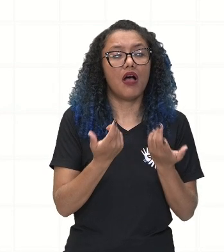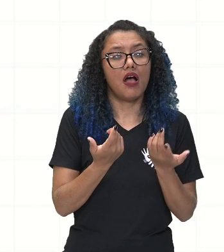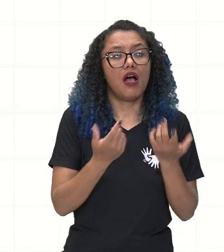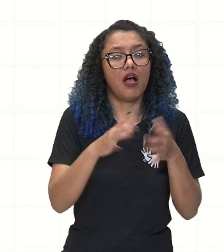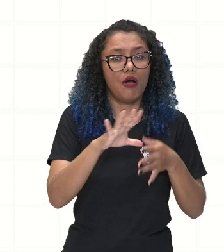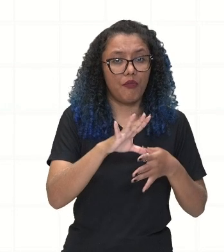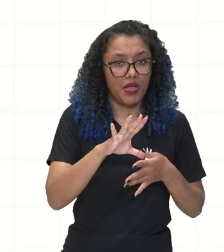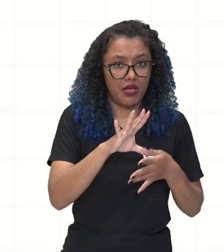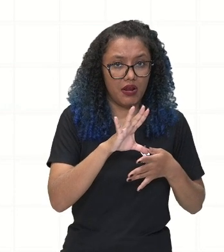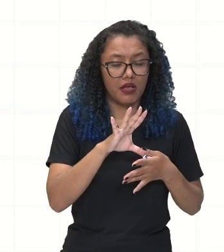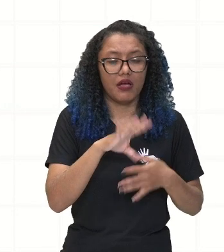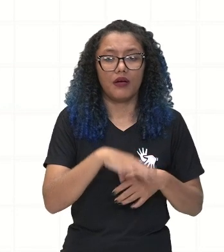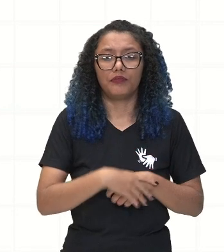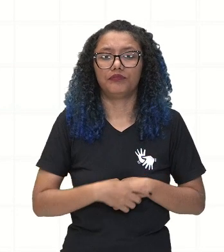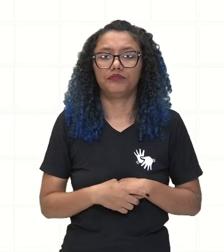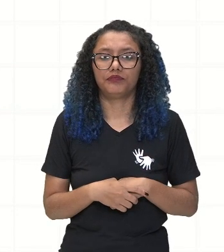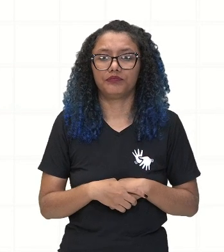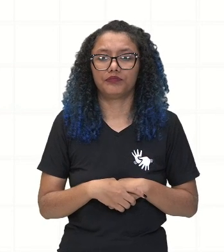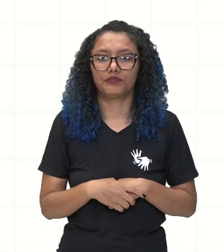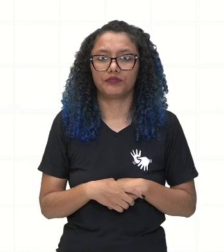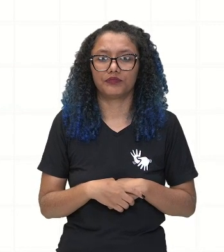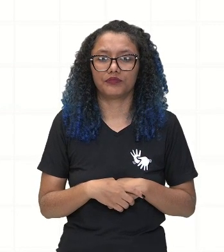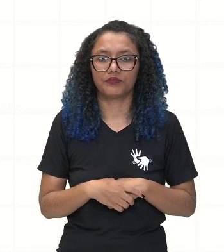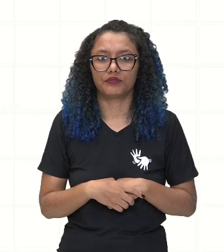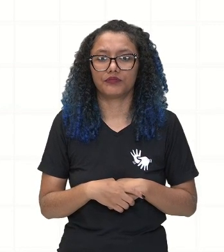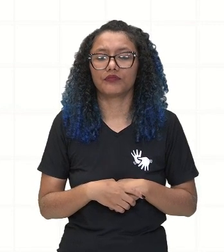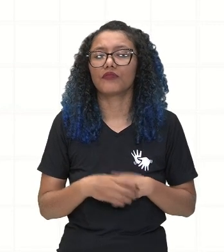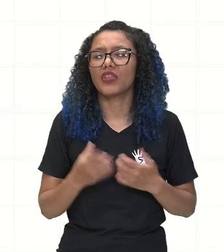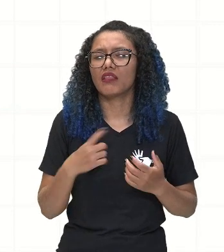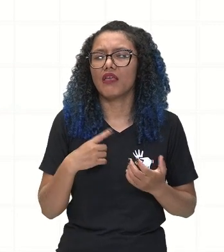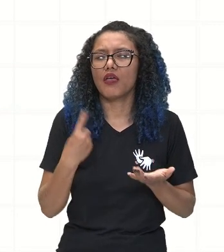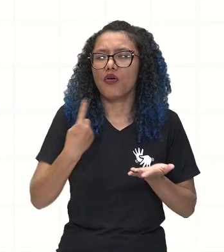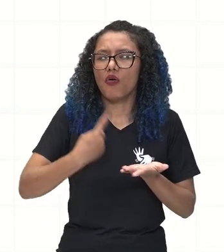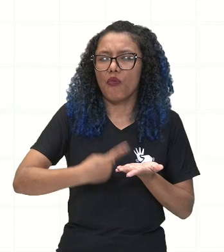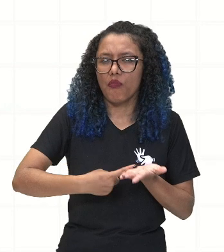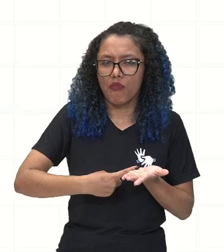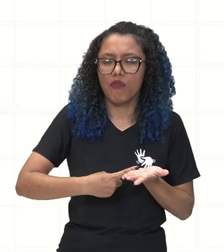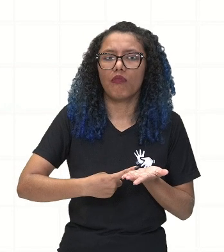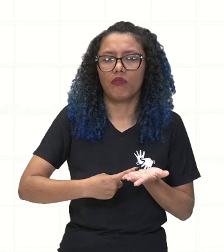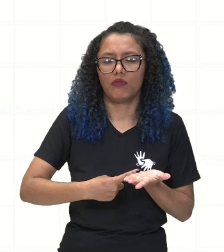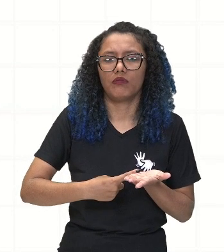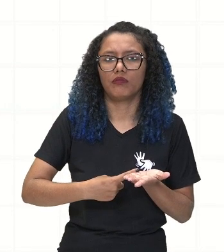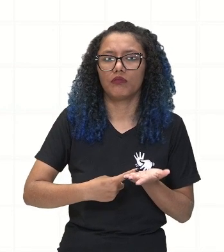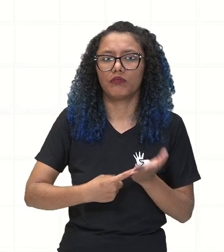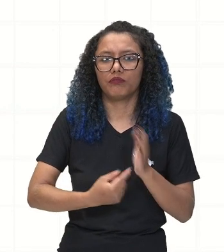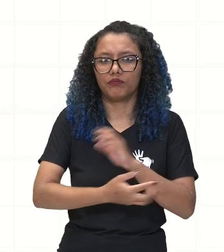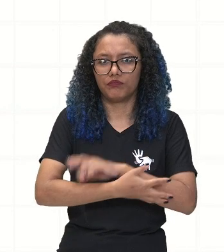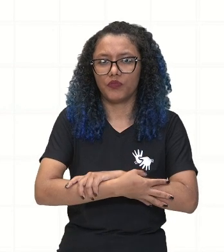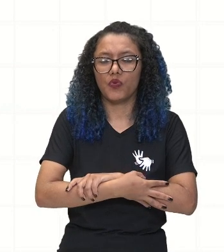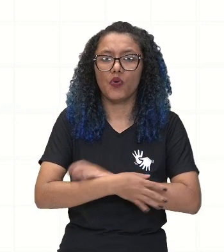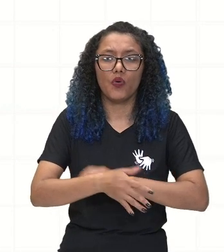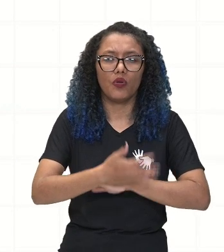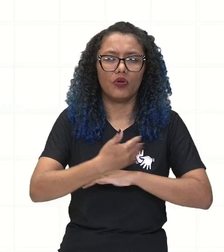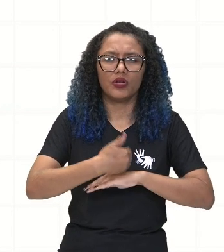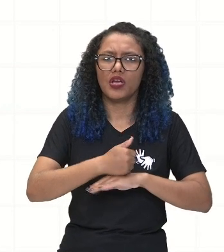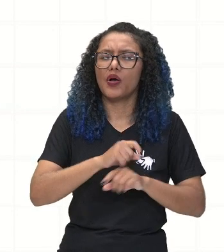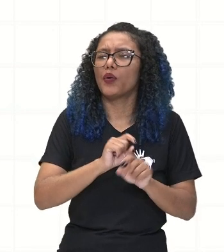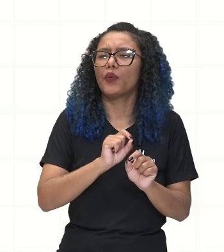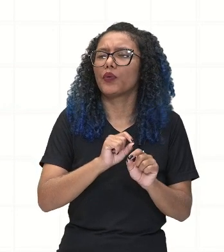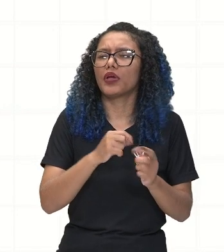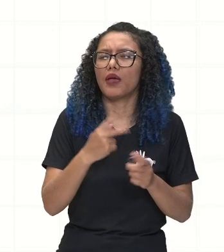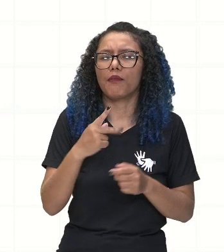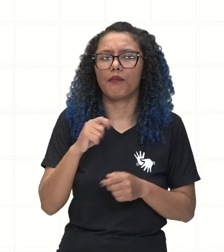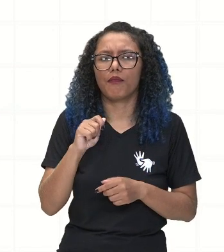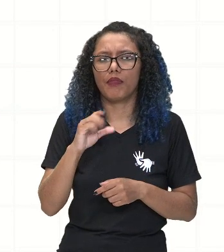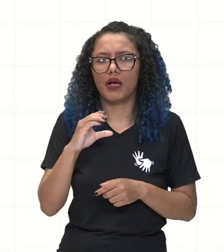de contratação é o que nós chamamos de pacto colonial. O que seria esse pacto colonial? As